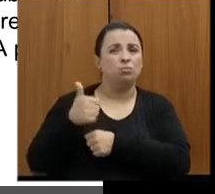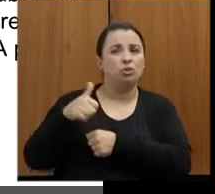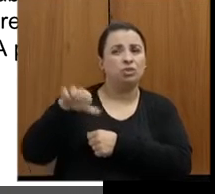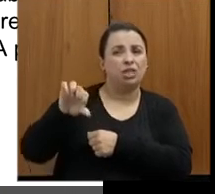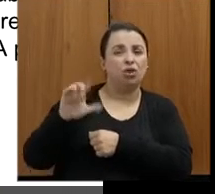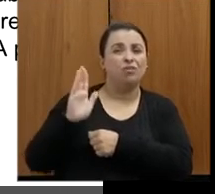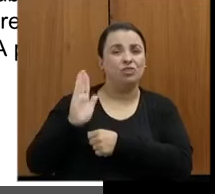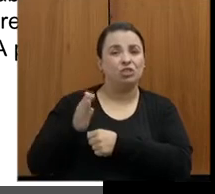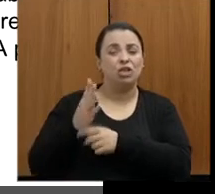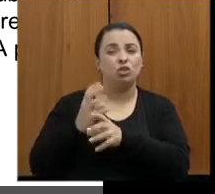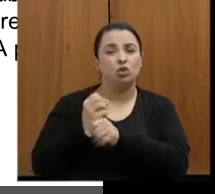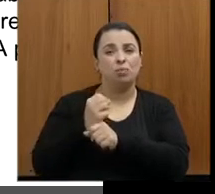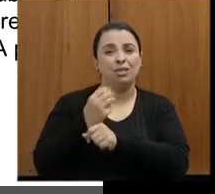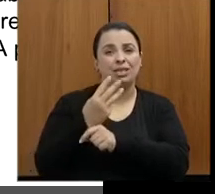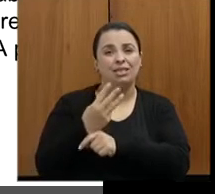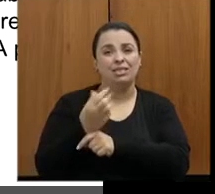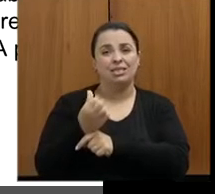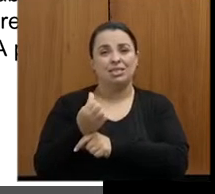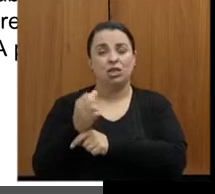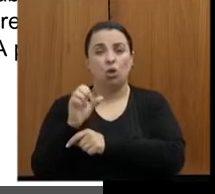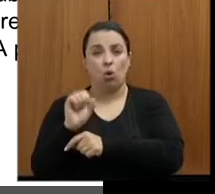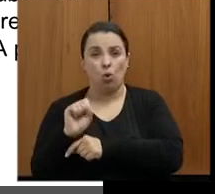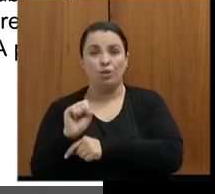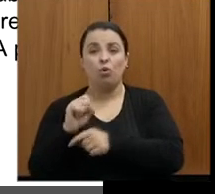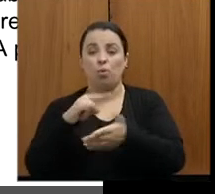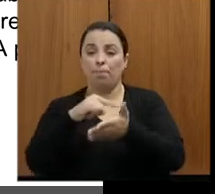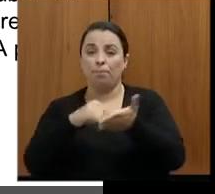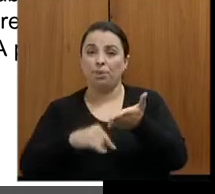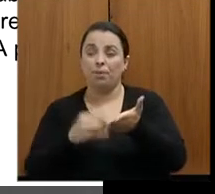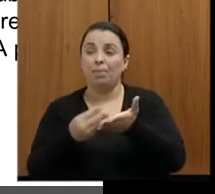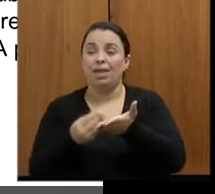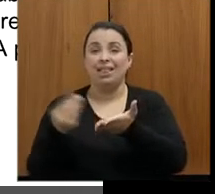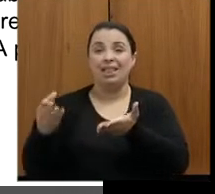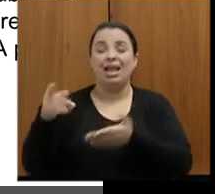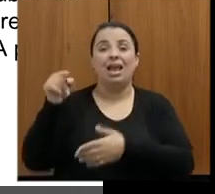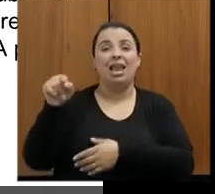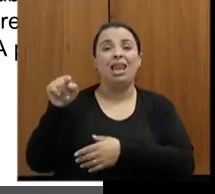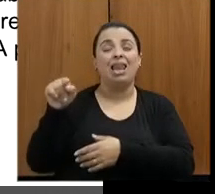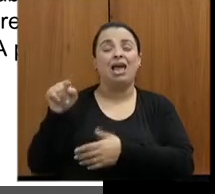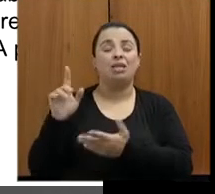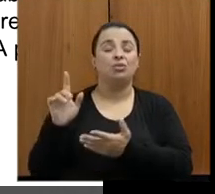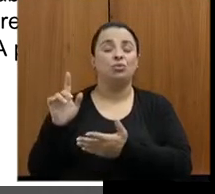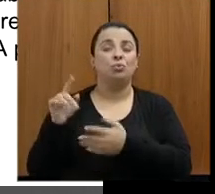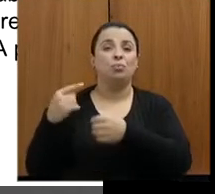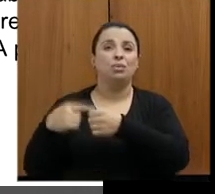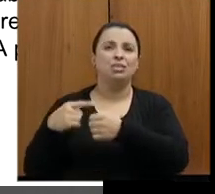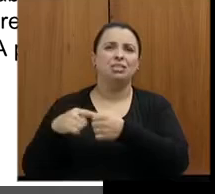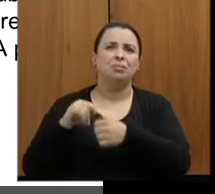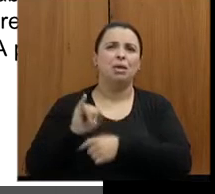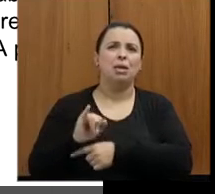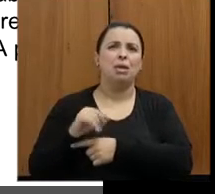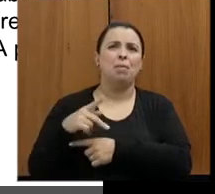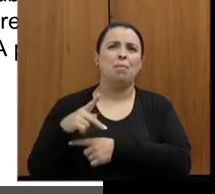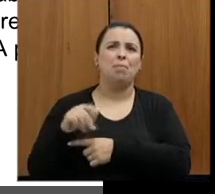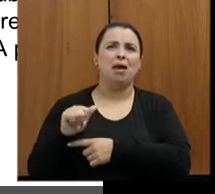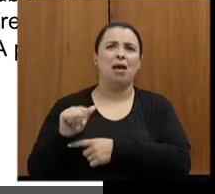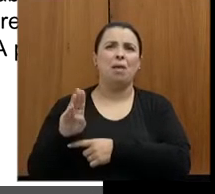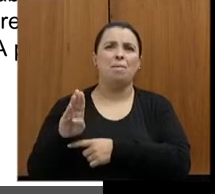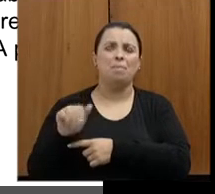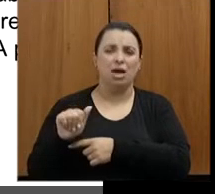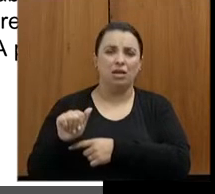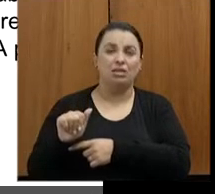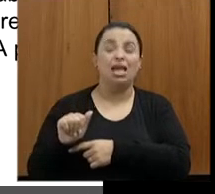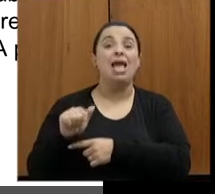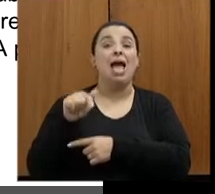368 títulos para serem entregues lá no município de Paba. E aí, na sequência, houve a estruturação do programa